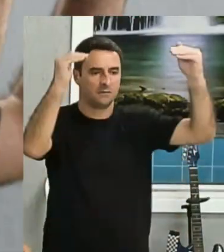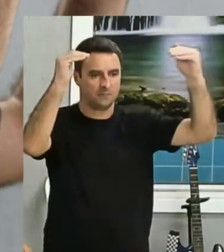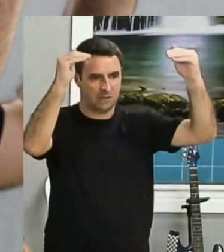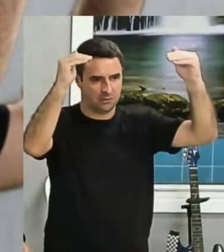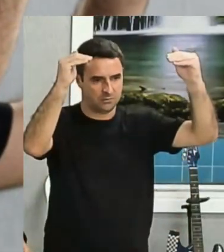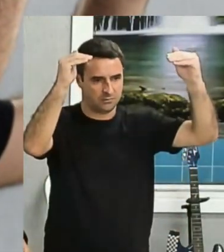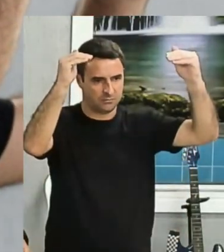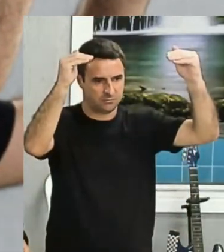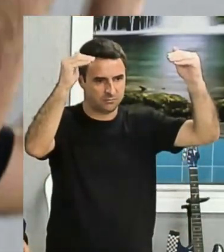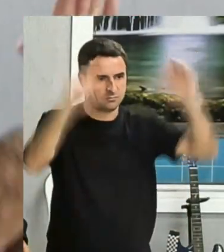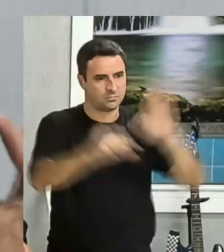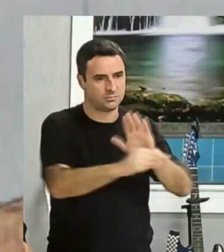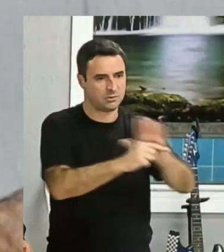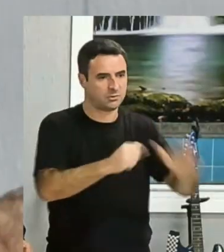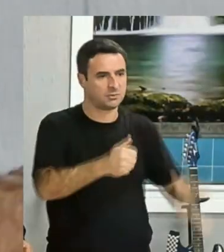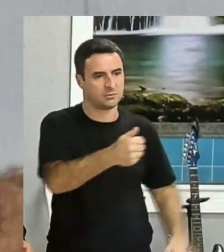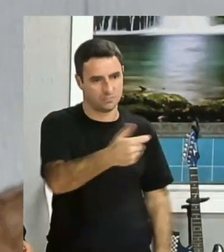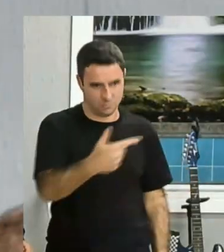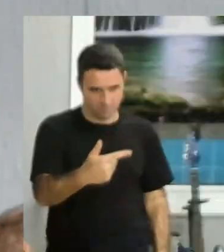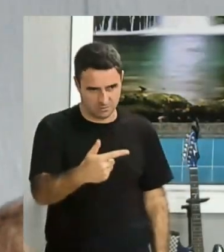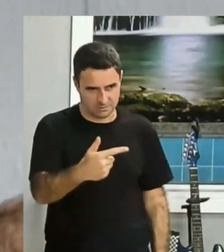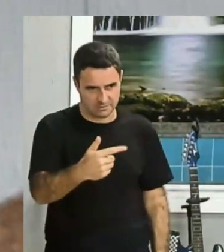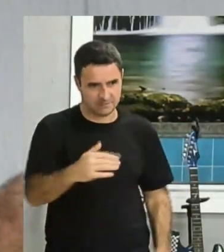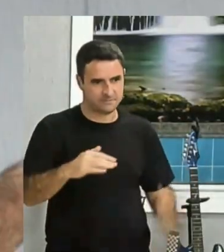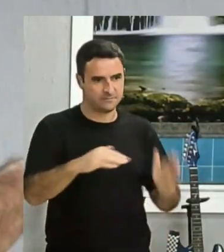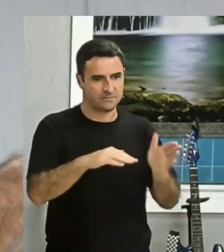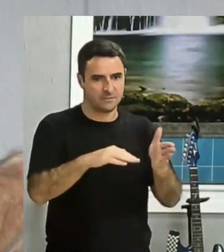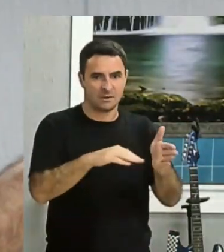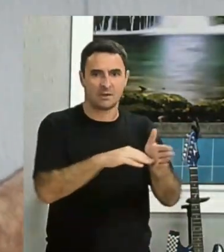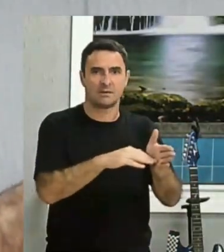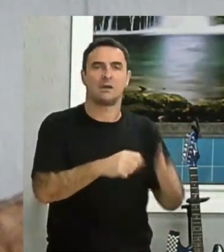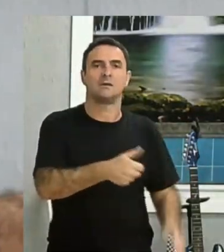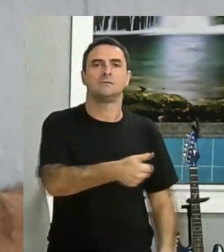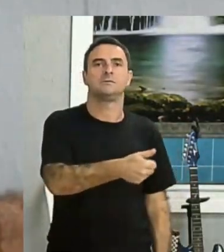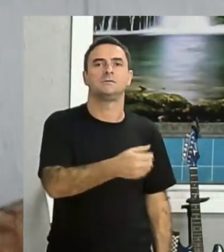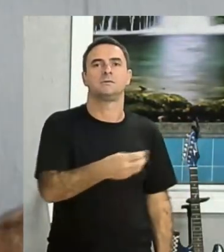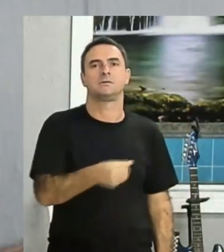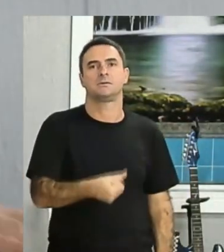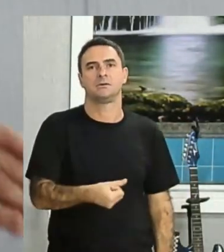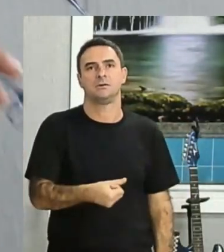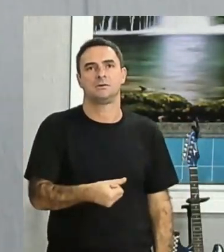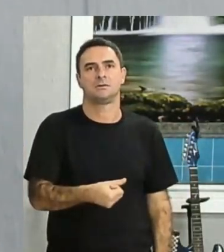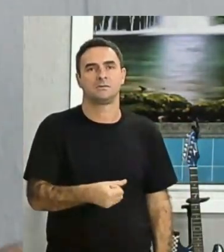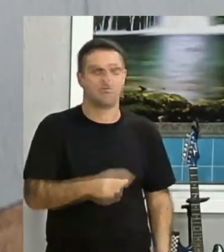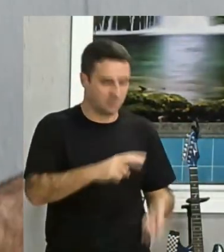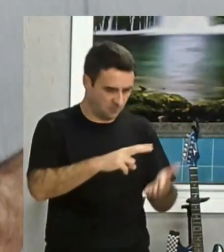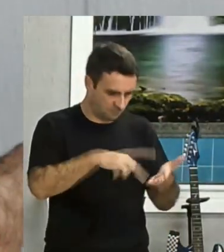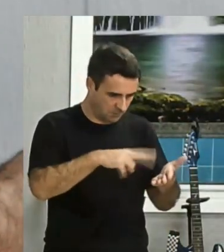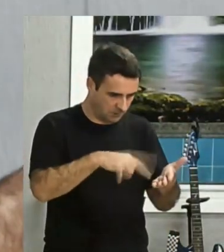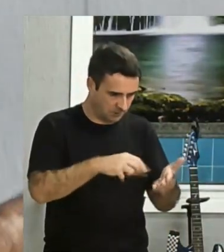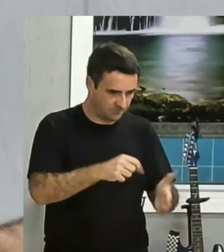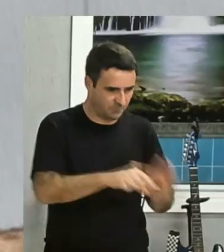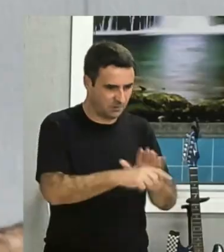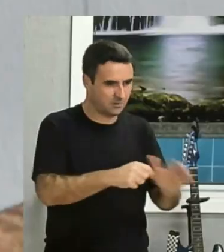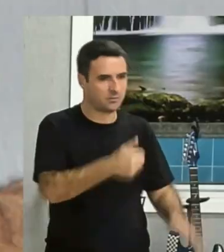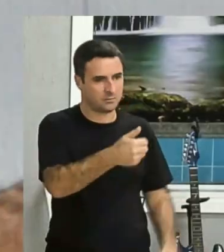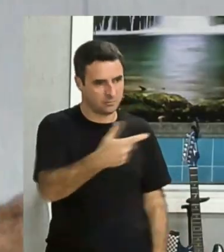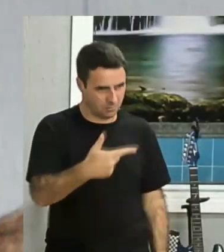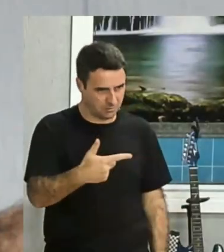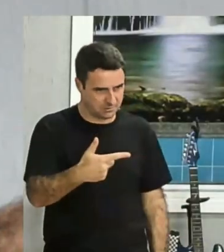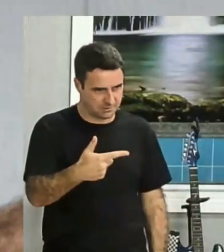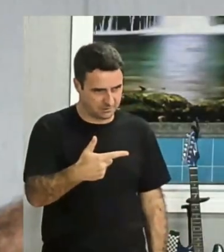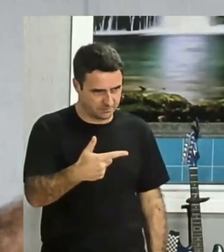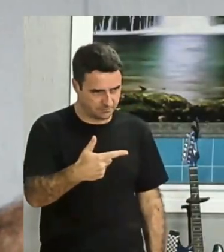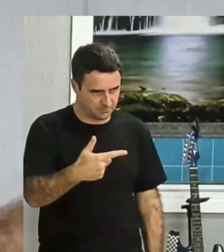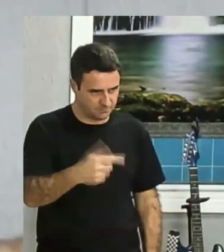versículos 12 a 16. Deixe-me ler somente o versículo 12 e a primeira